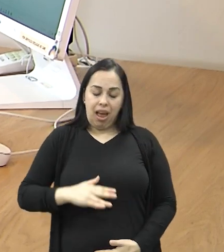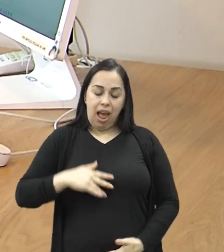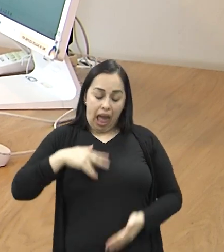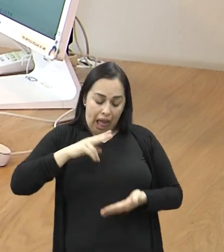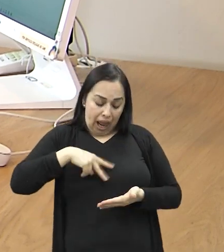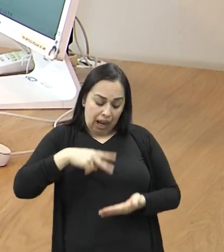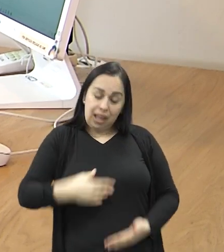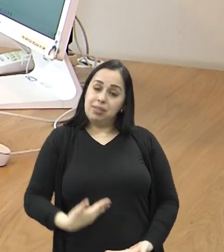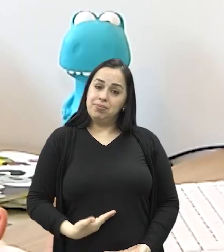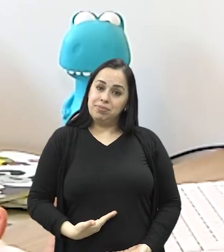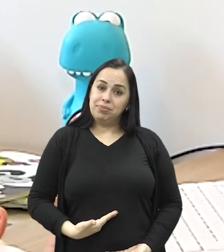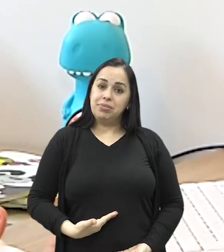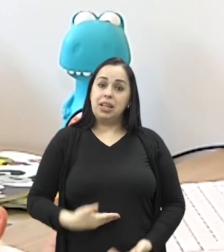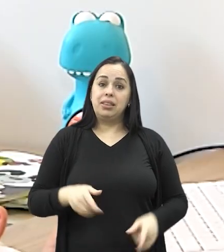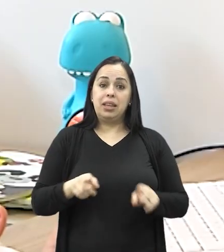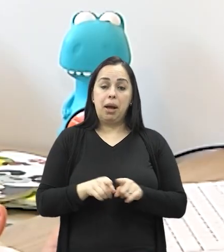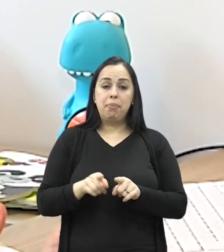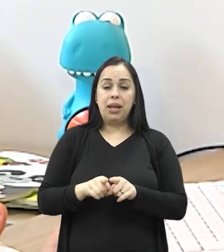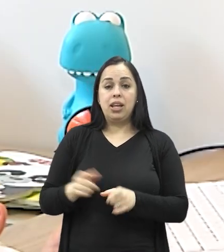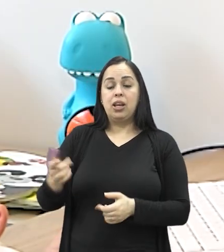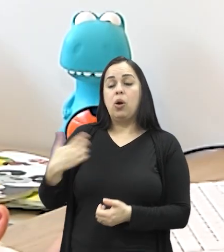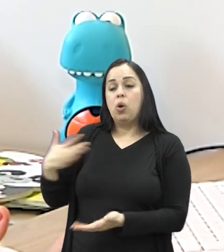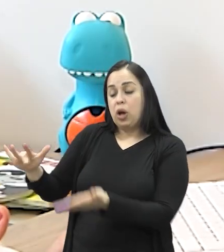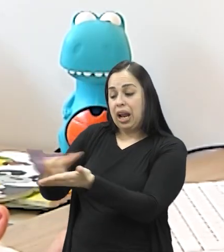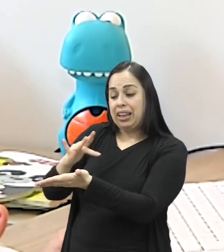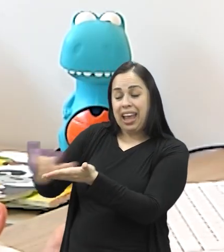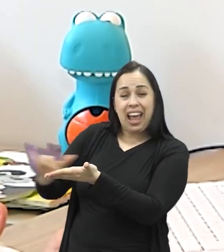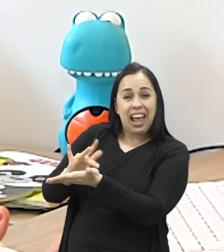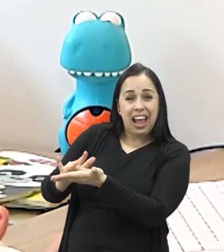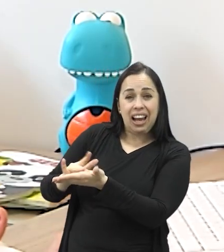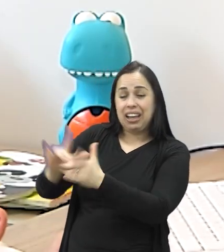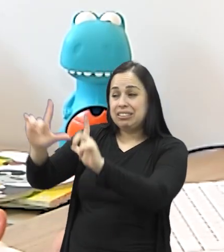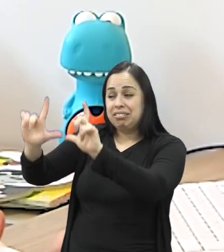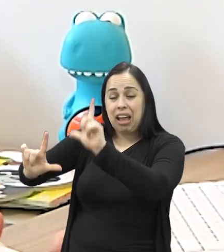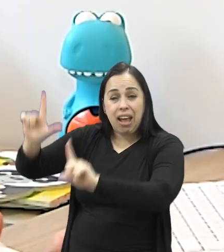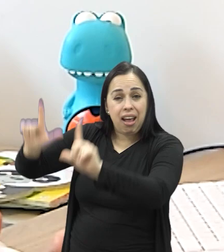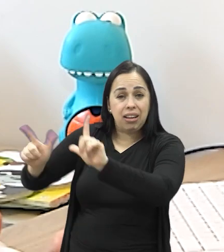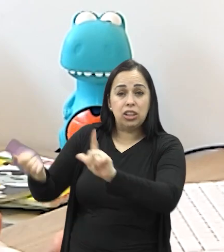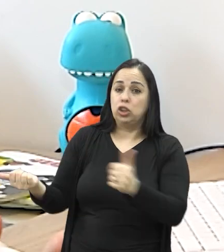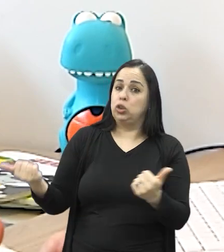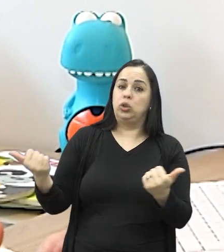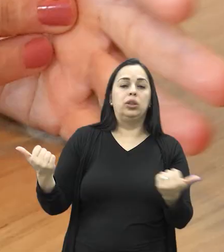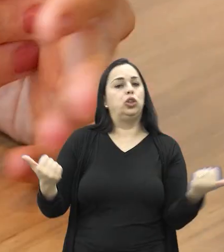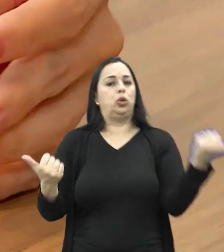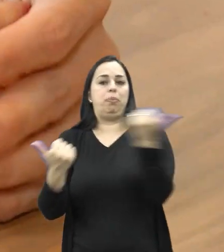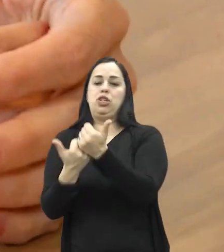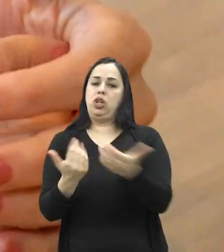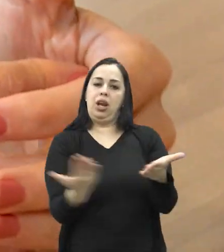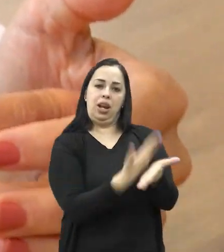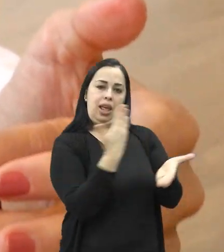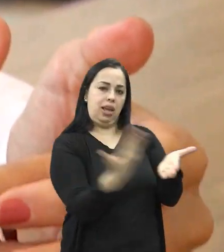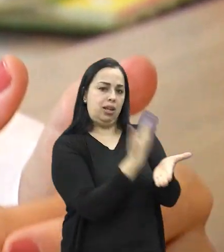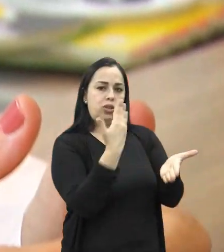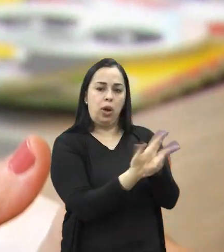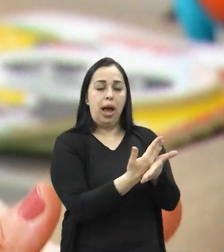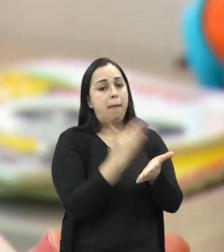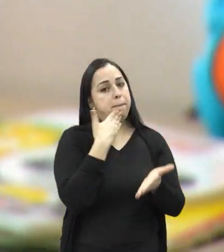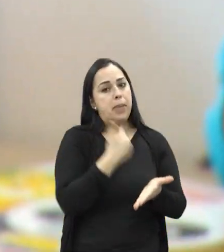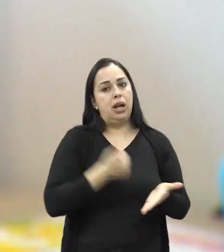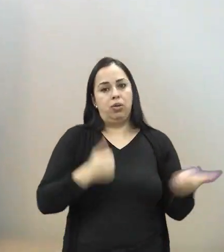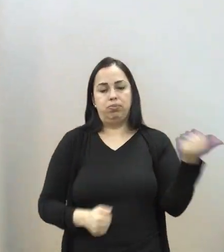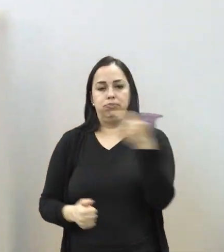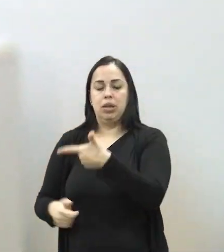Ela também defende a substituição das telas pelos livros. A exposição precoce aos celulares, TV